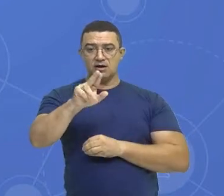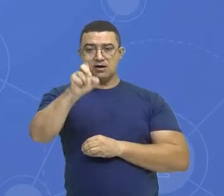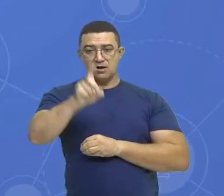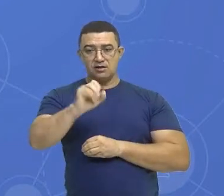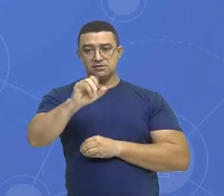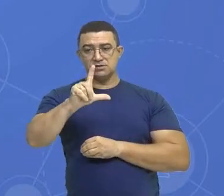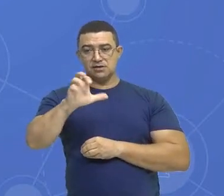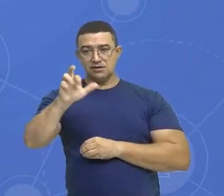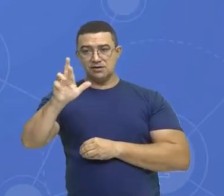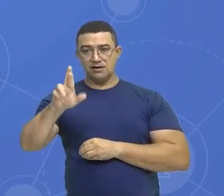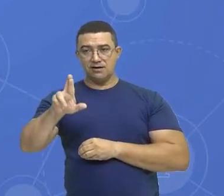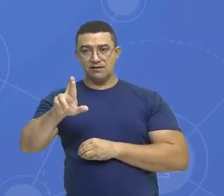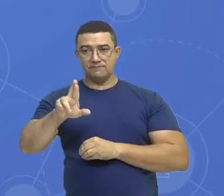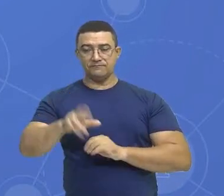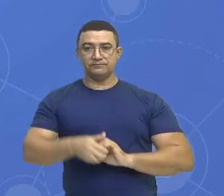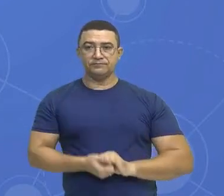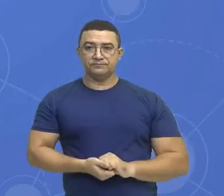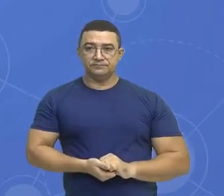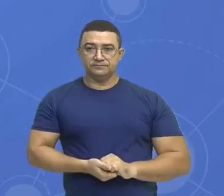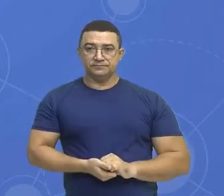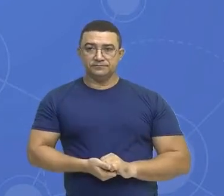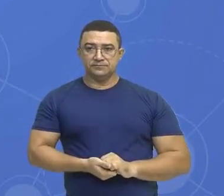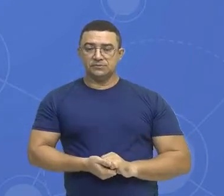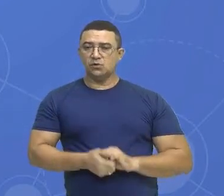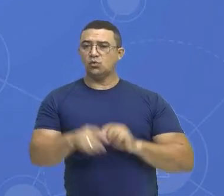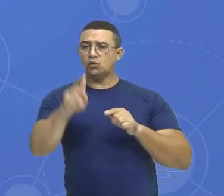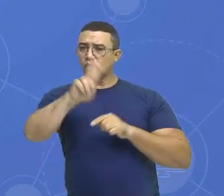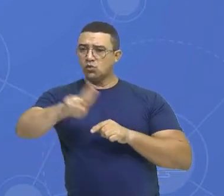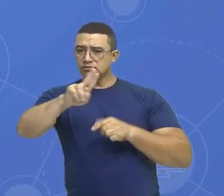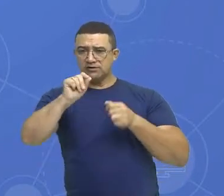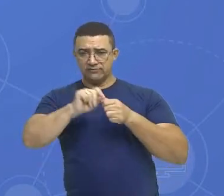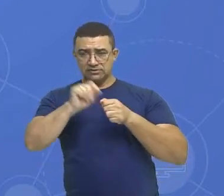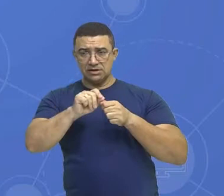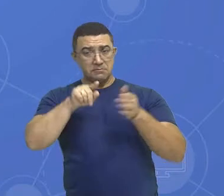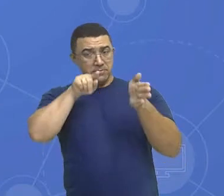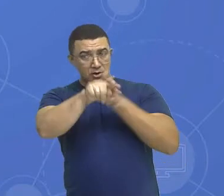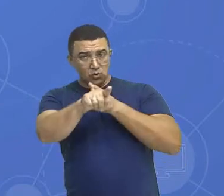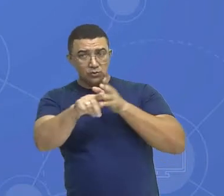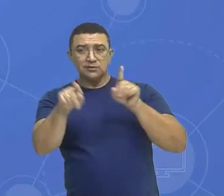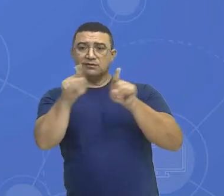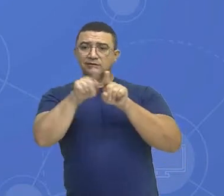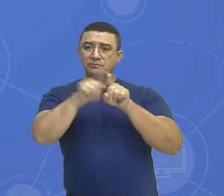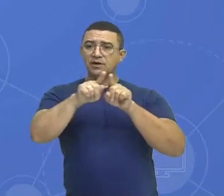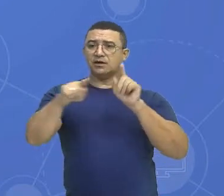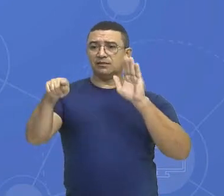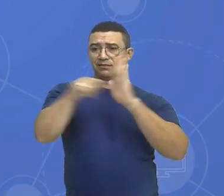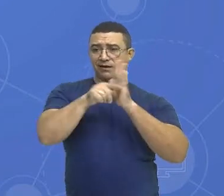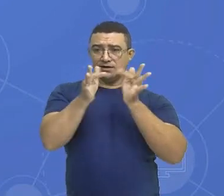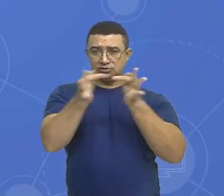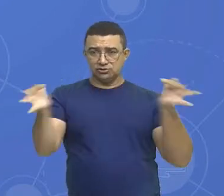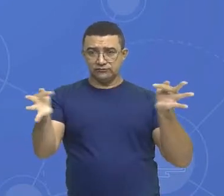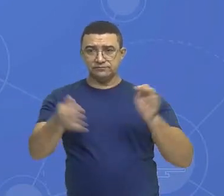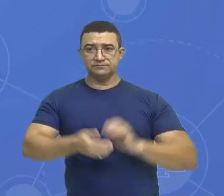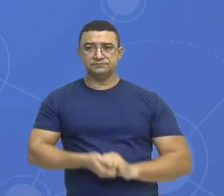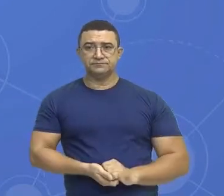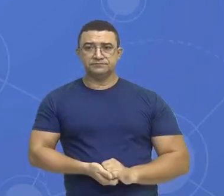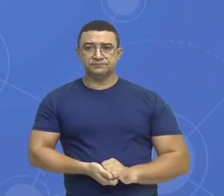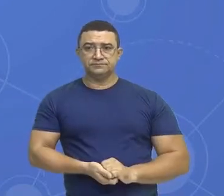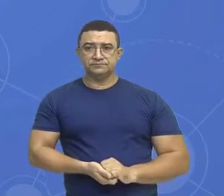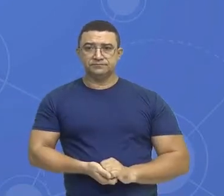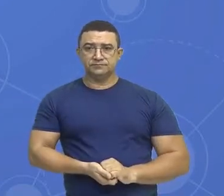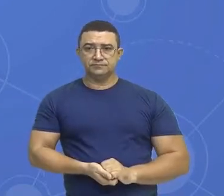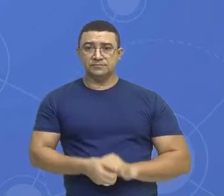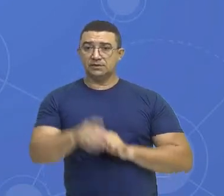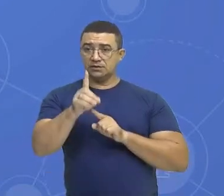does, então, eu utilizo para fazer pergunta e também nas formas negativas, como vou mostrar para vocês agora. Olha só. Então, gente,